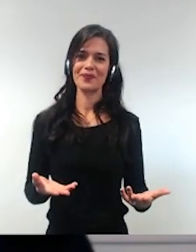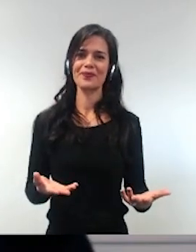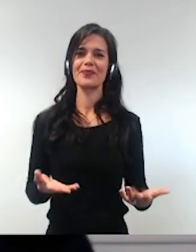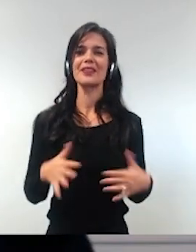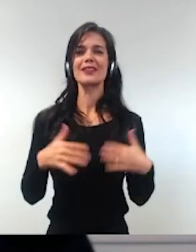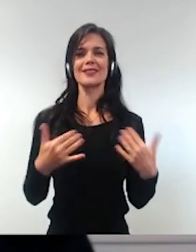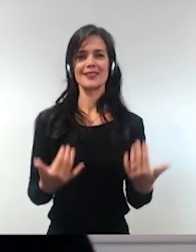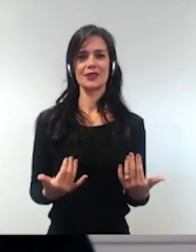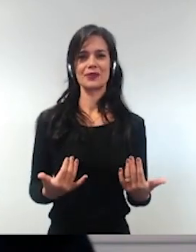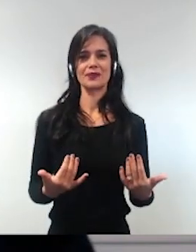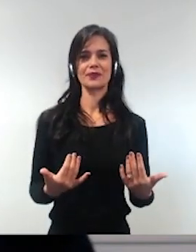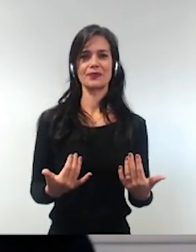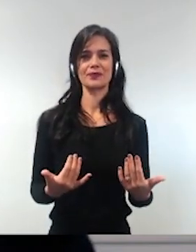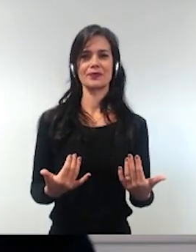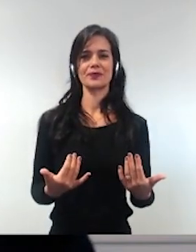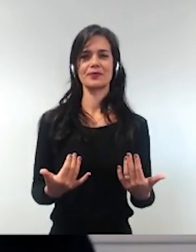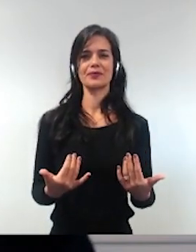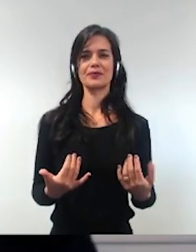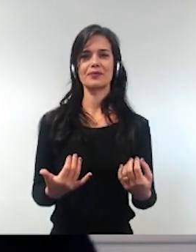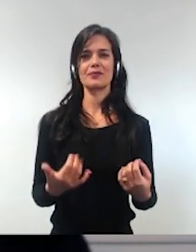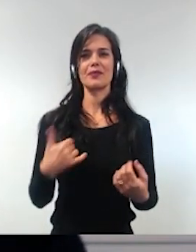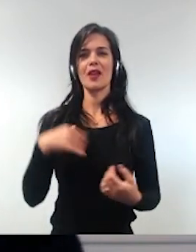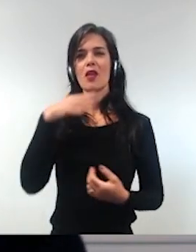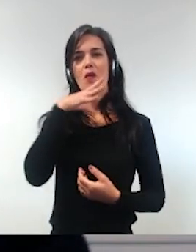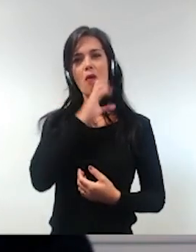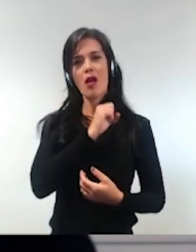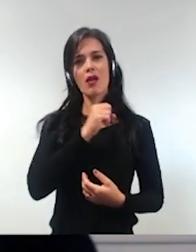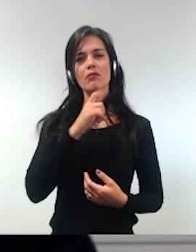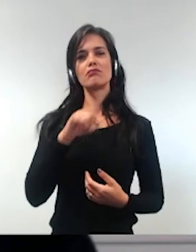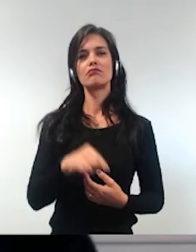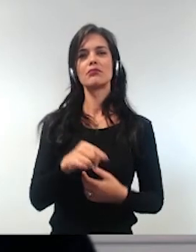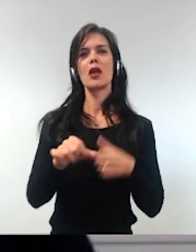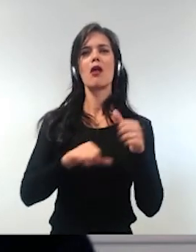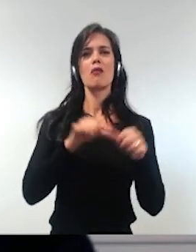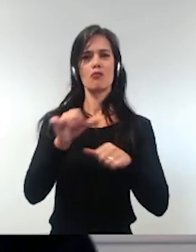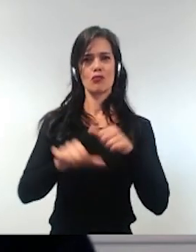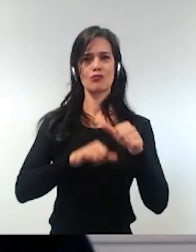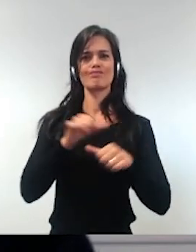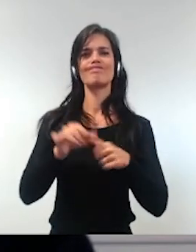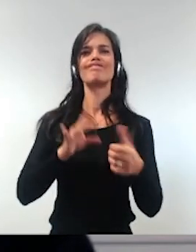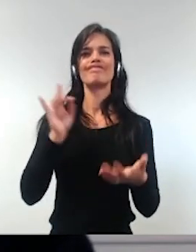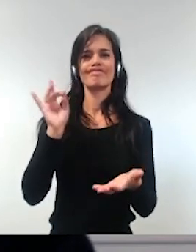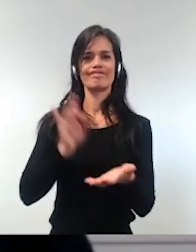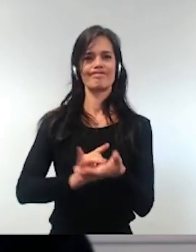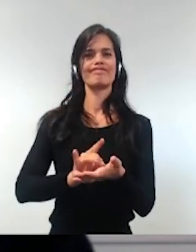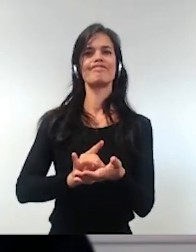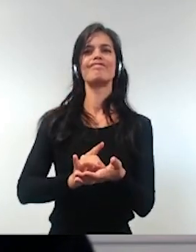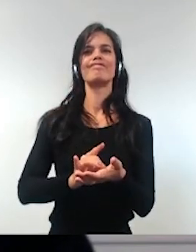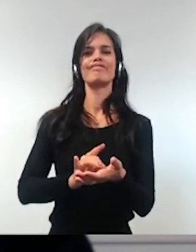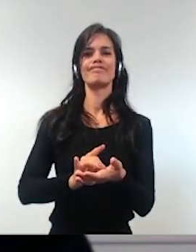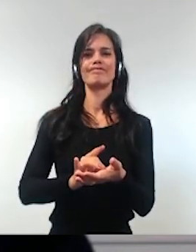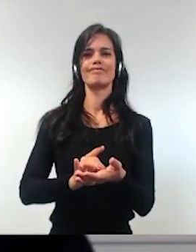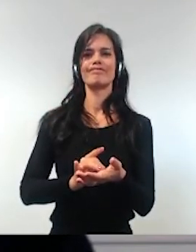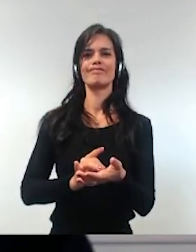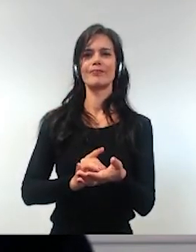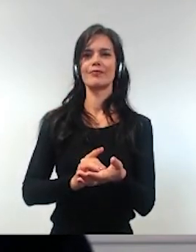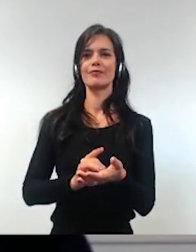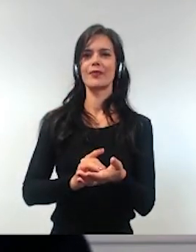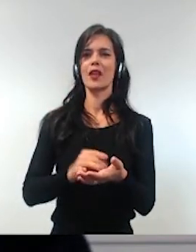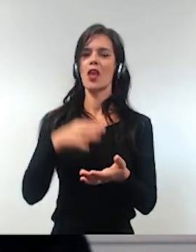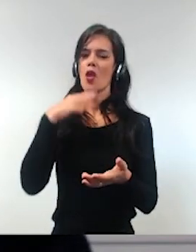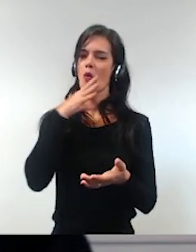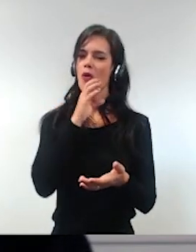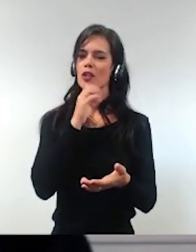modo que eu acho que essas mudanças são definitivas, muita coisa não volta a ser como era